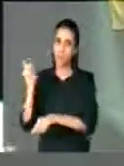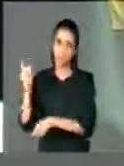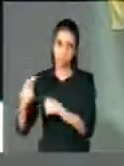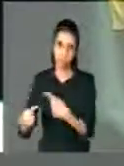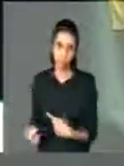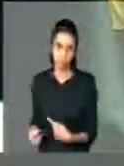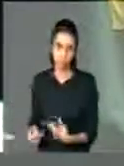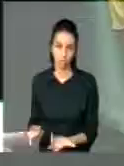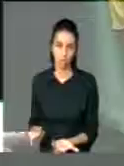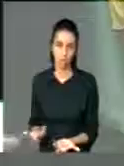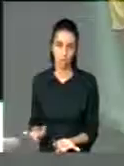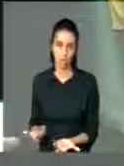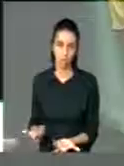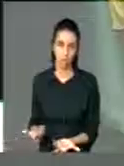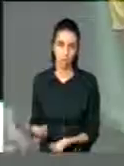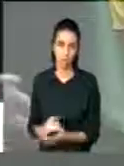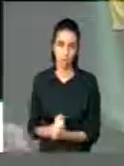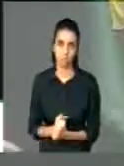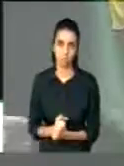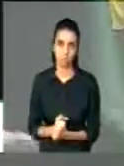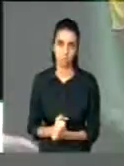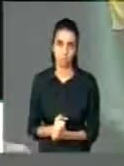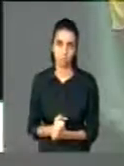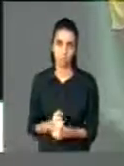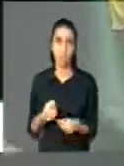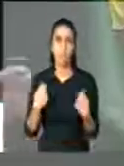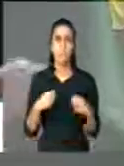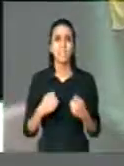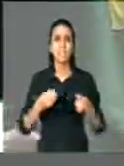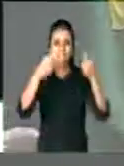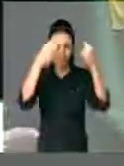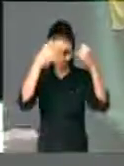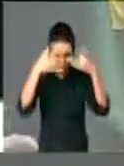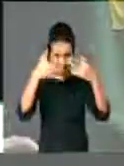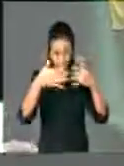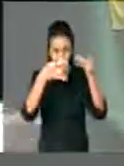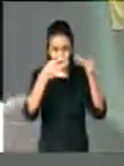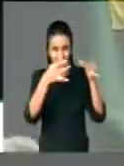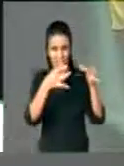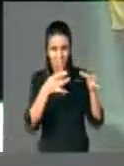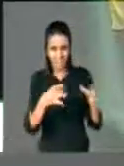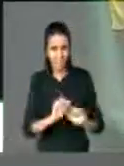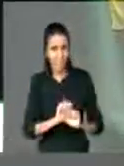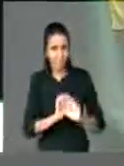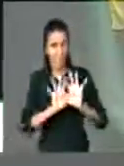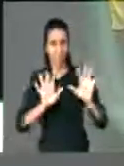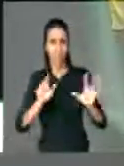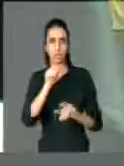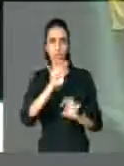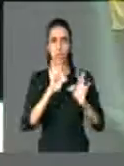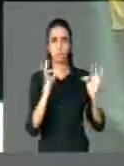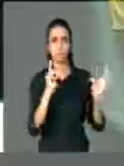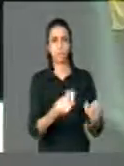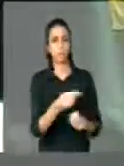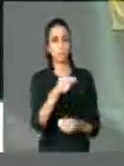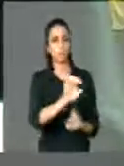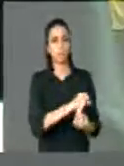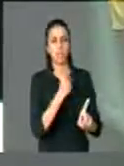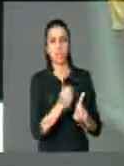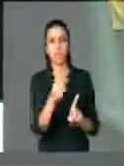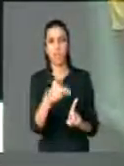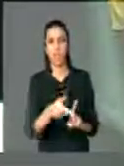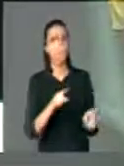qualquer dúvida sobre aquilo que vai ser apurado se a população que nós representamos, aceita ou não,